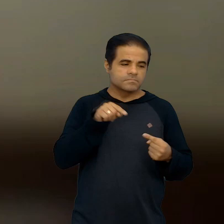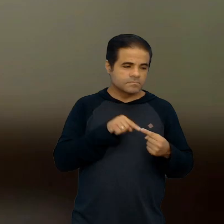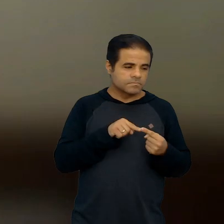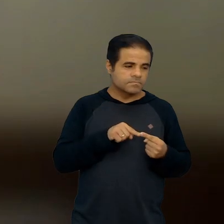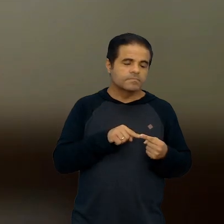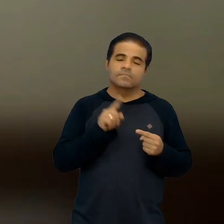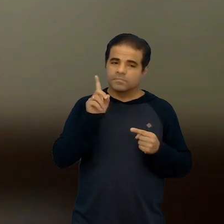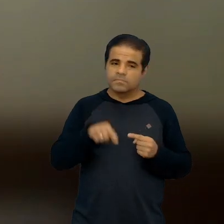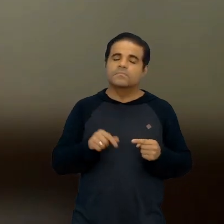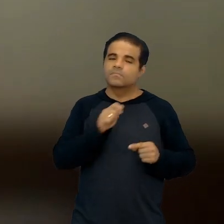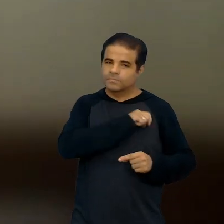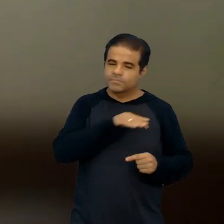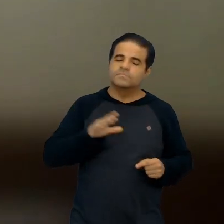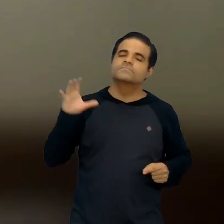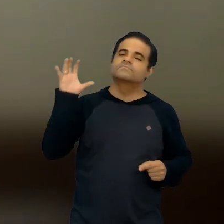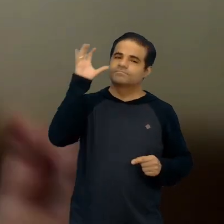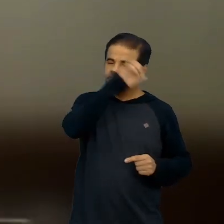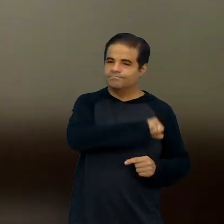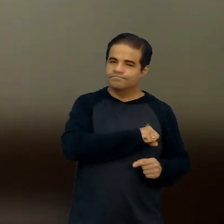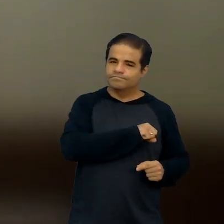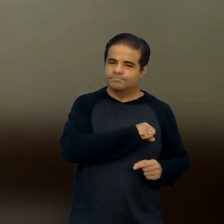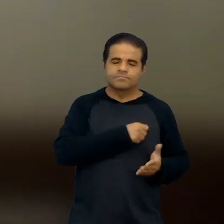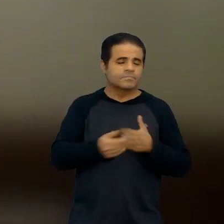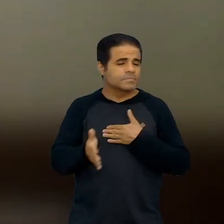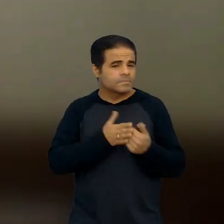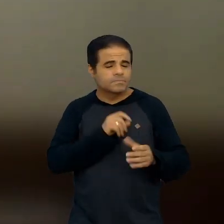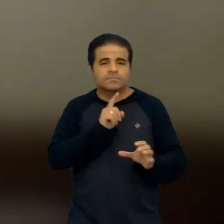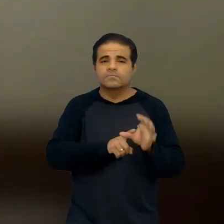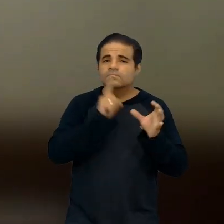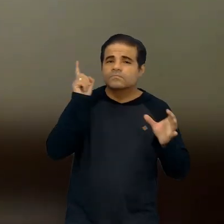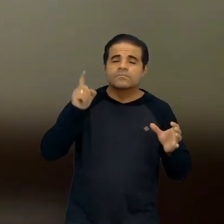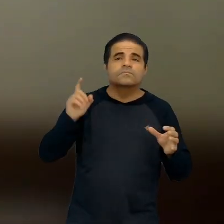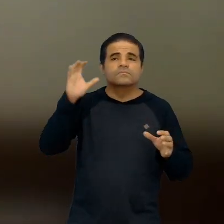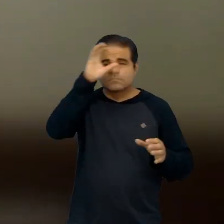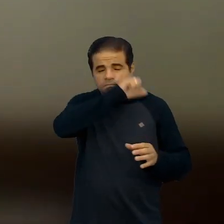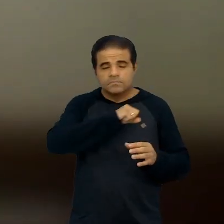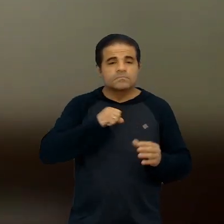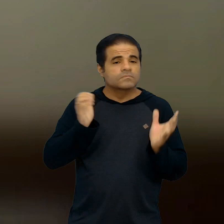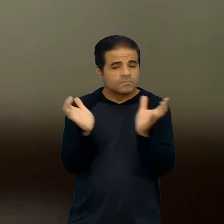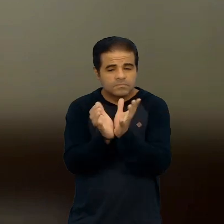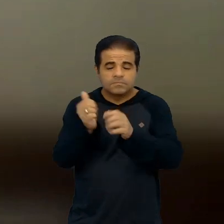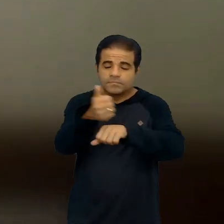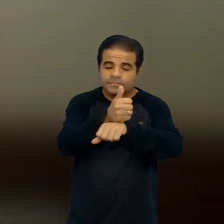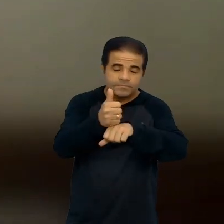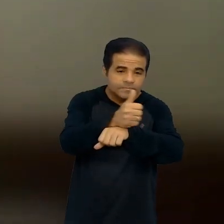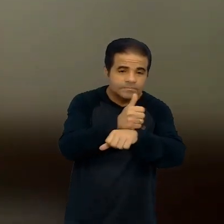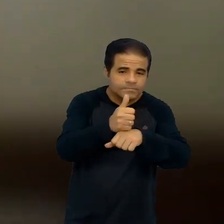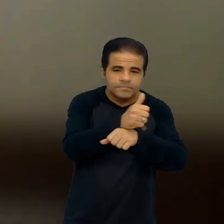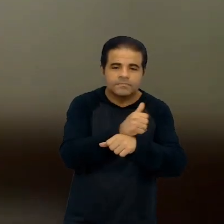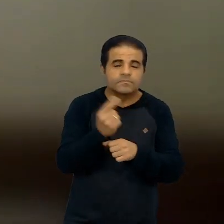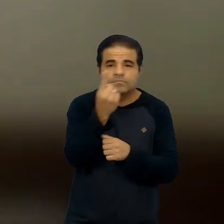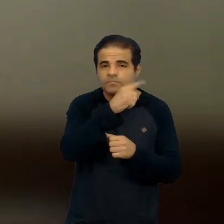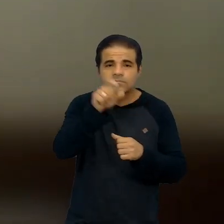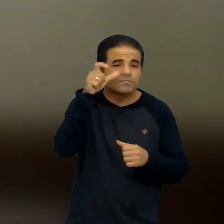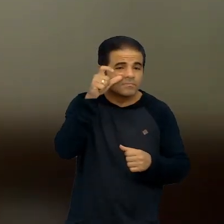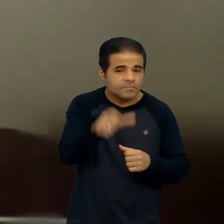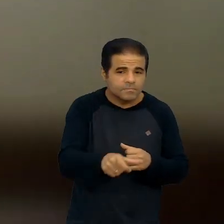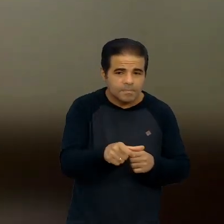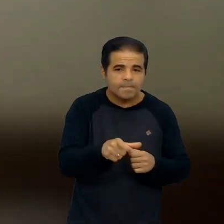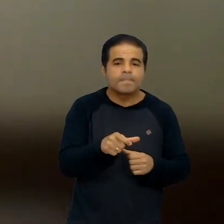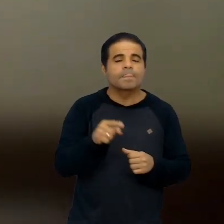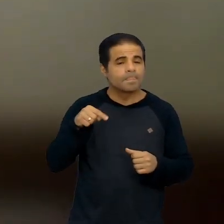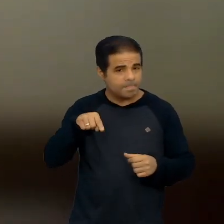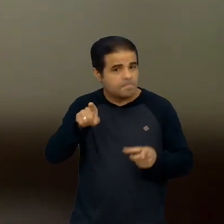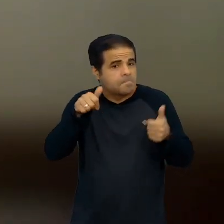no final é que o aluno aprenda. Então, independente de tudo aquilo que nossa carreira, o único interessado para nós